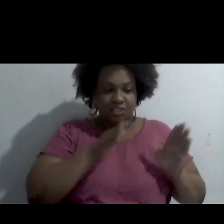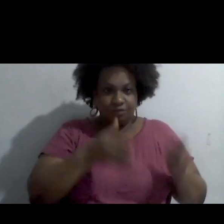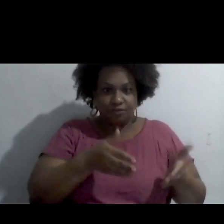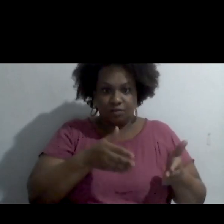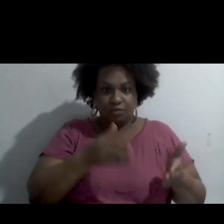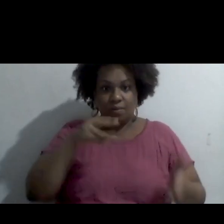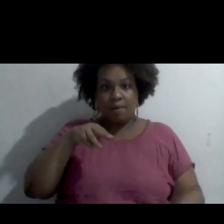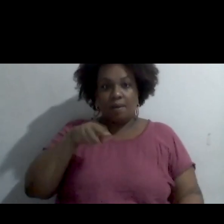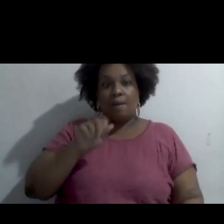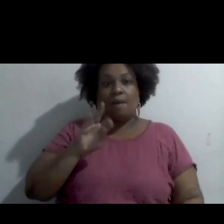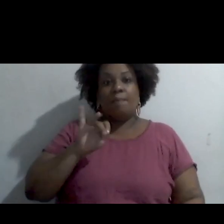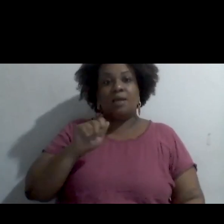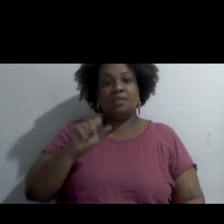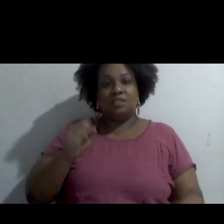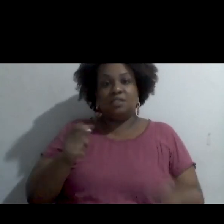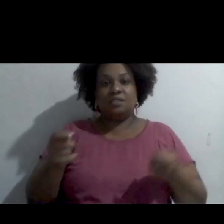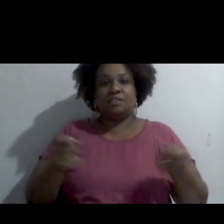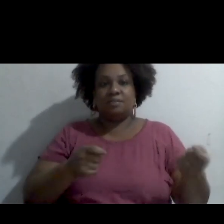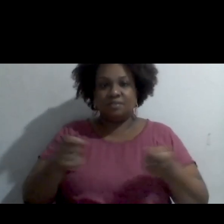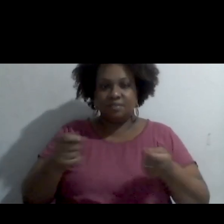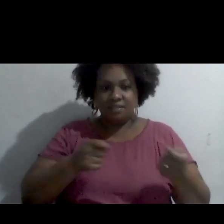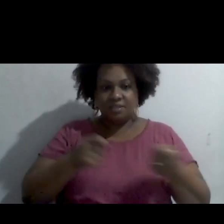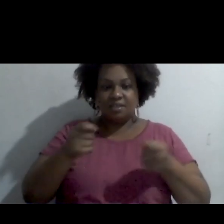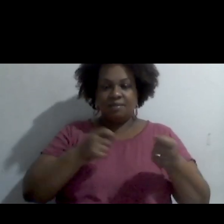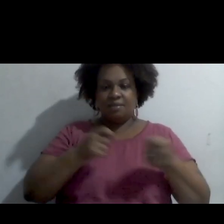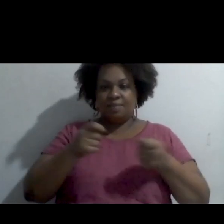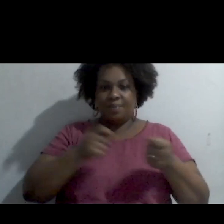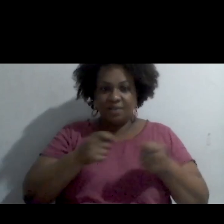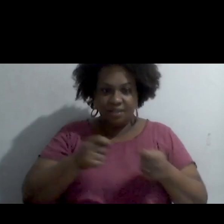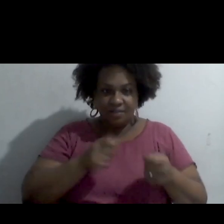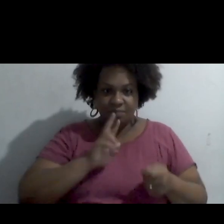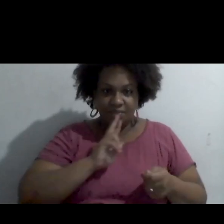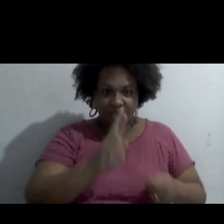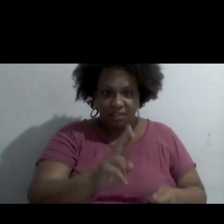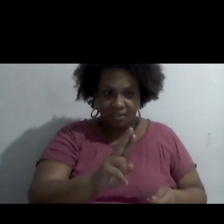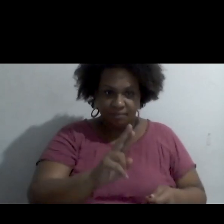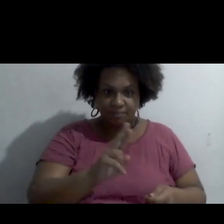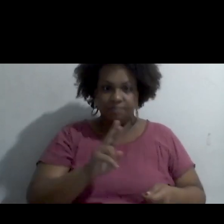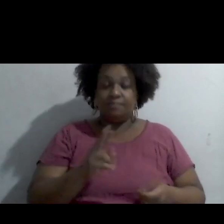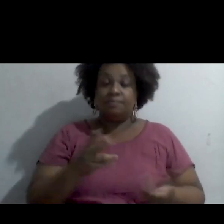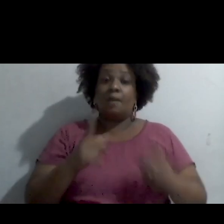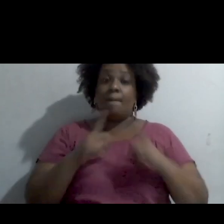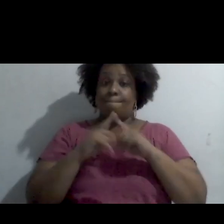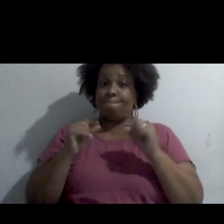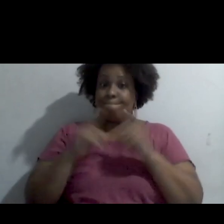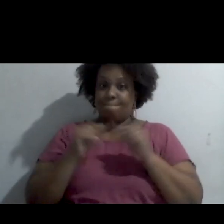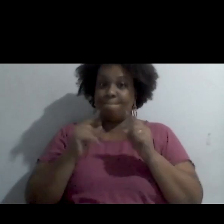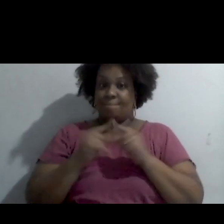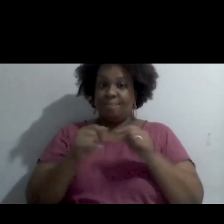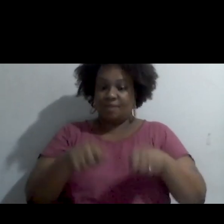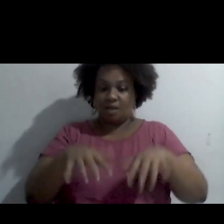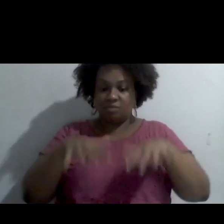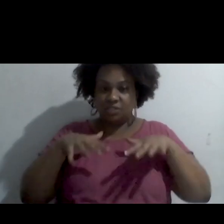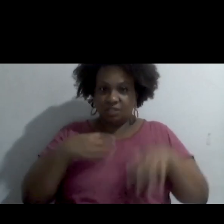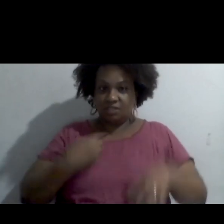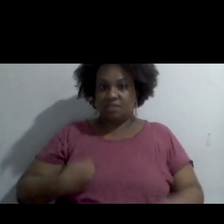foi um dos mediadores de mesa quando a gente discutiu a patrimonialização. Hoje, na Câmara de Deputados em Brasília, teve uma audiência pública para tratar